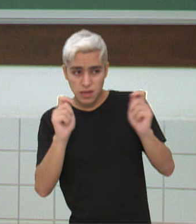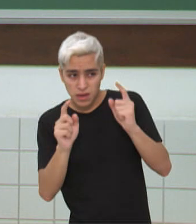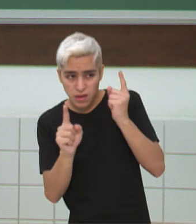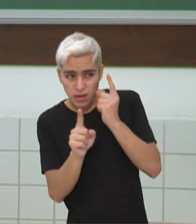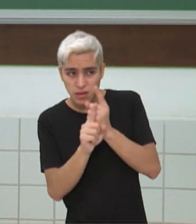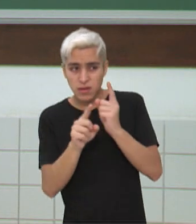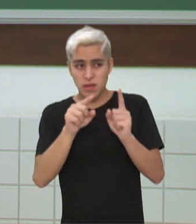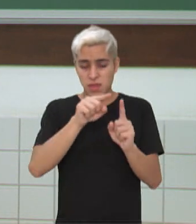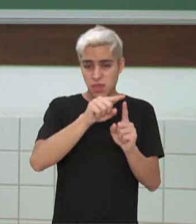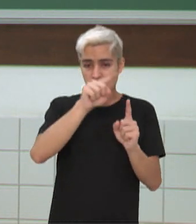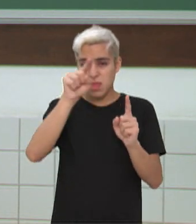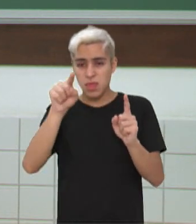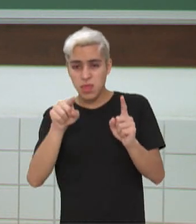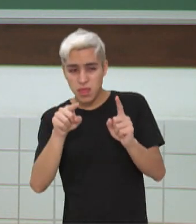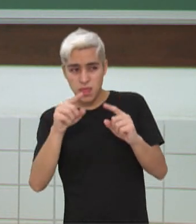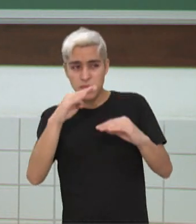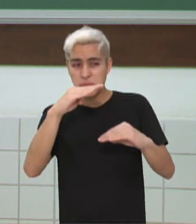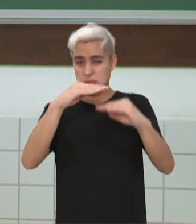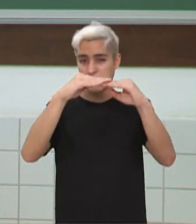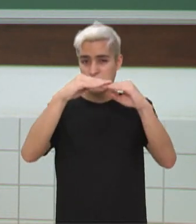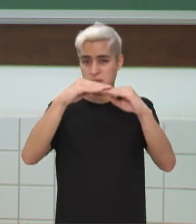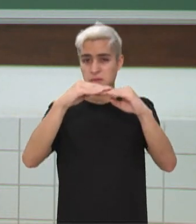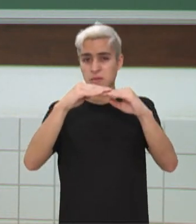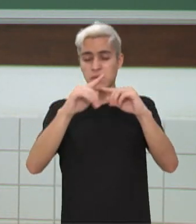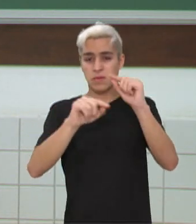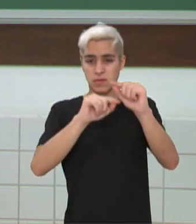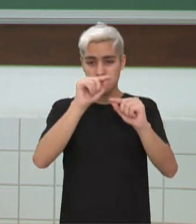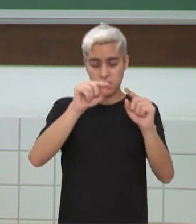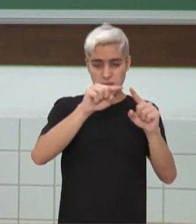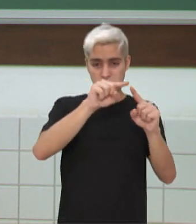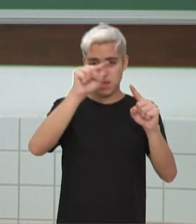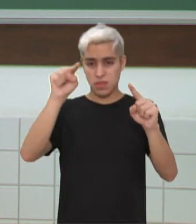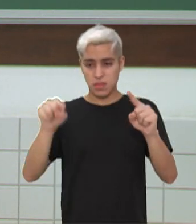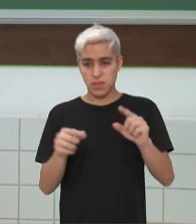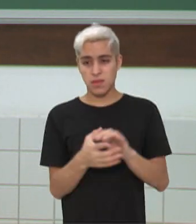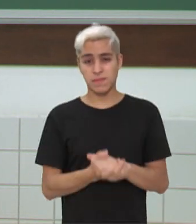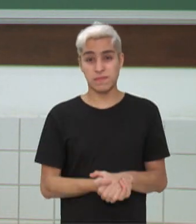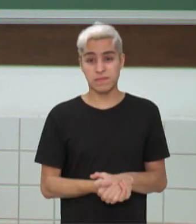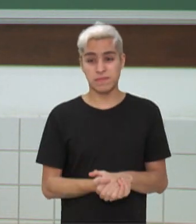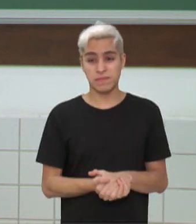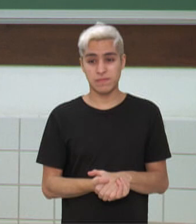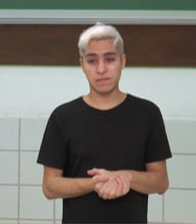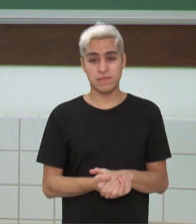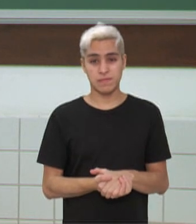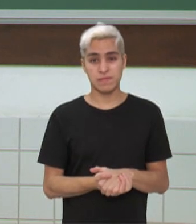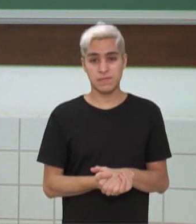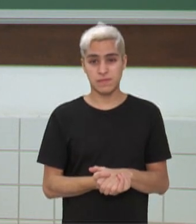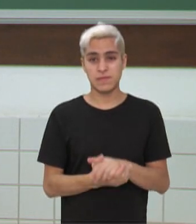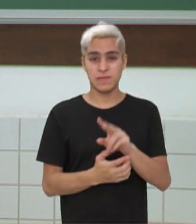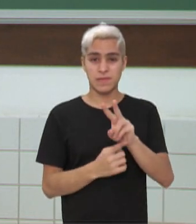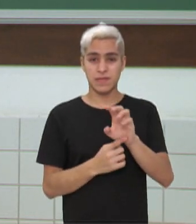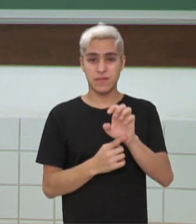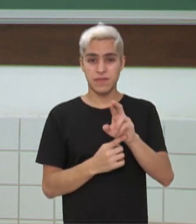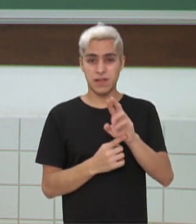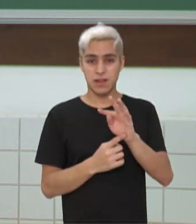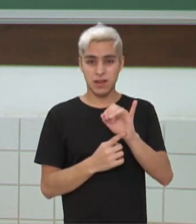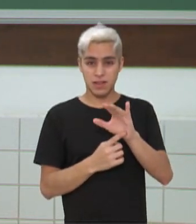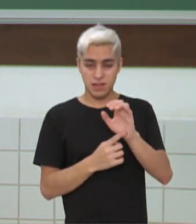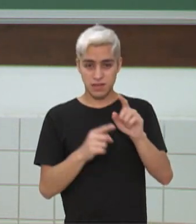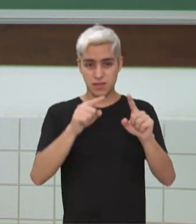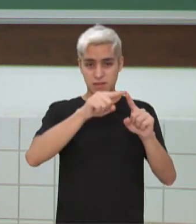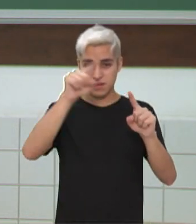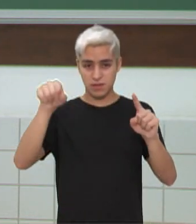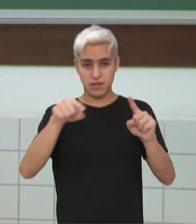ponto de máximo da função, que é o nosso vértice. Esse mesmo. Nosso vértice tem dois